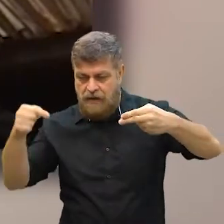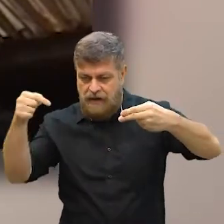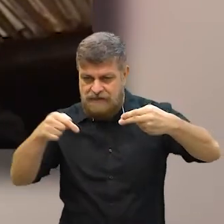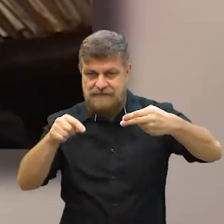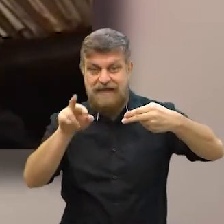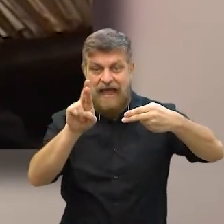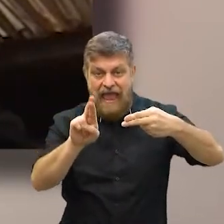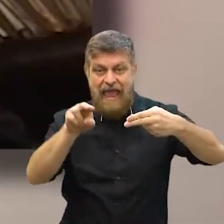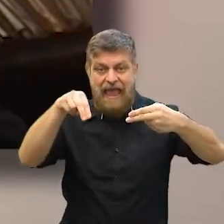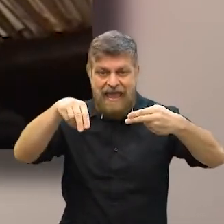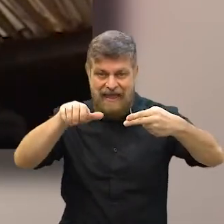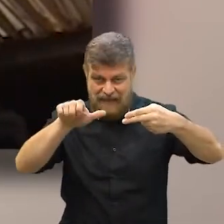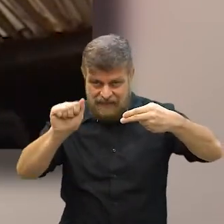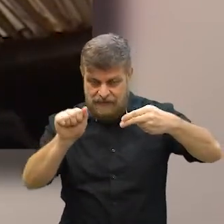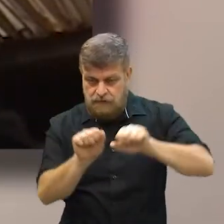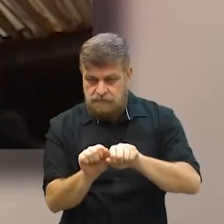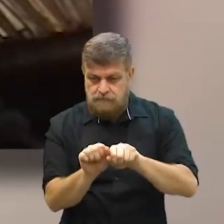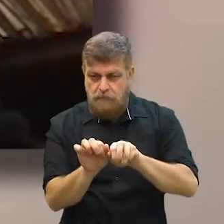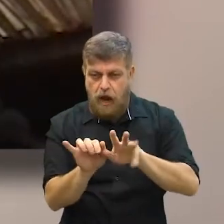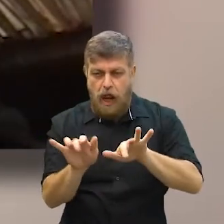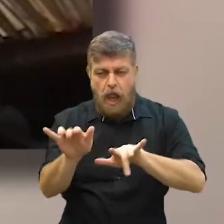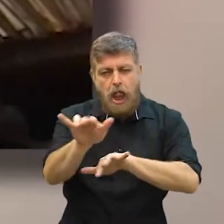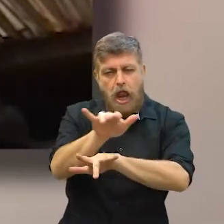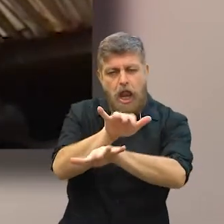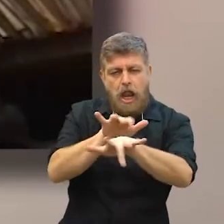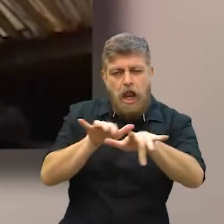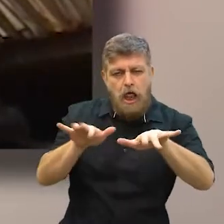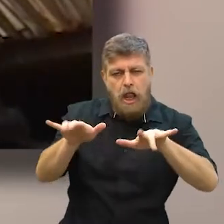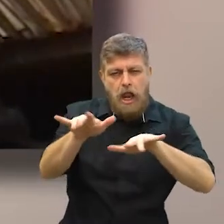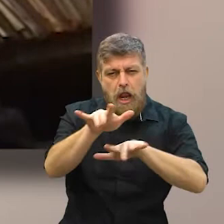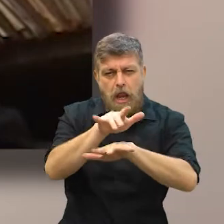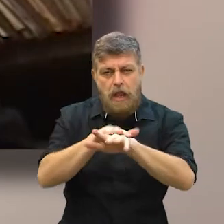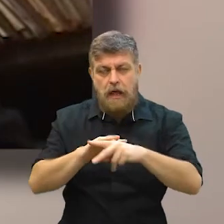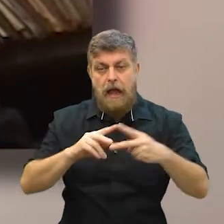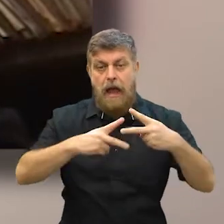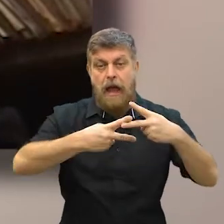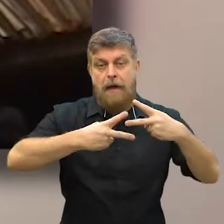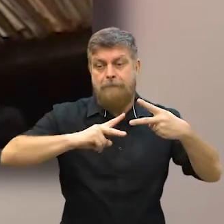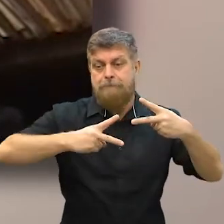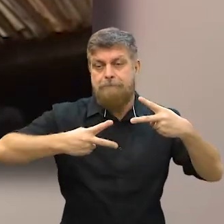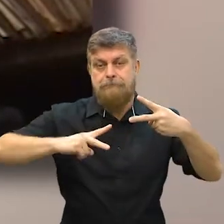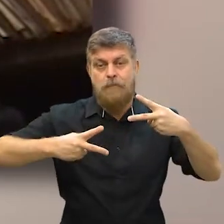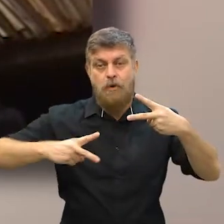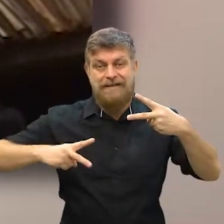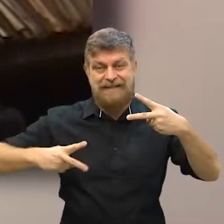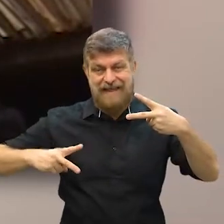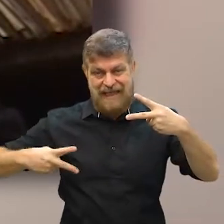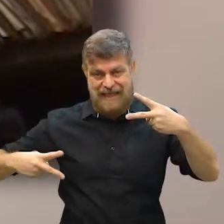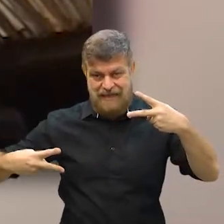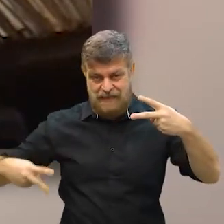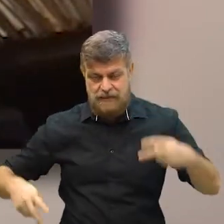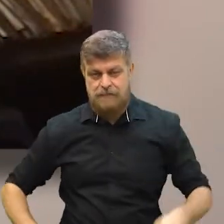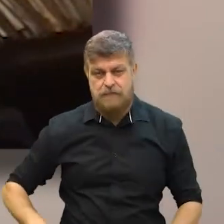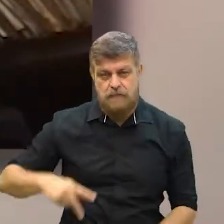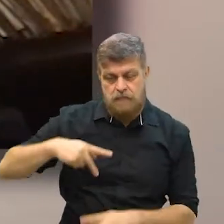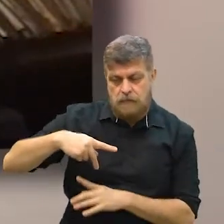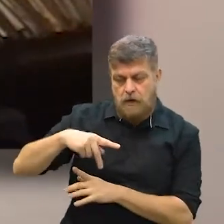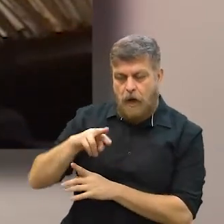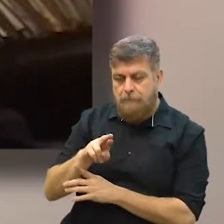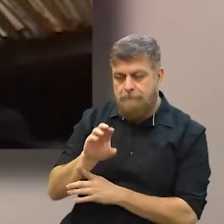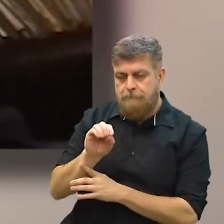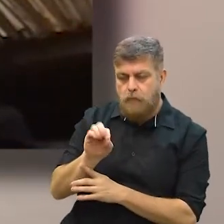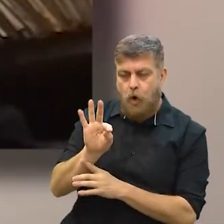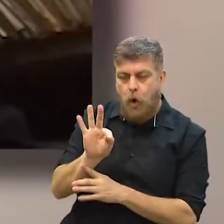RNA que vai fazer as suas proteínas estruturais e as